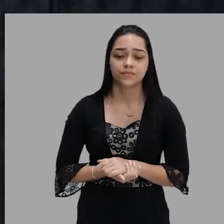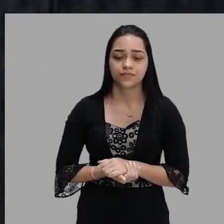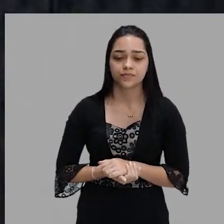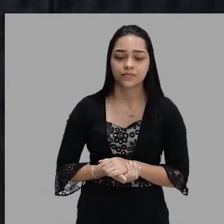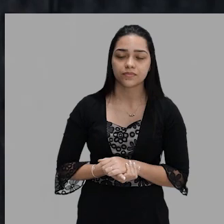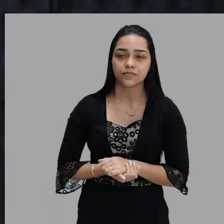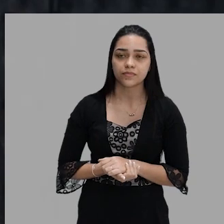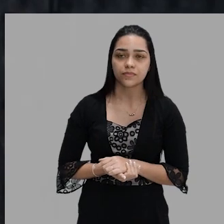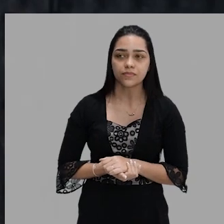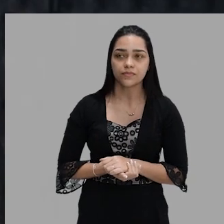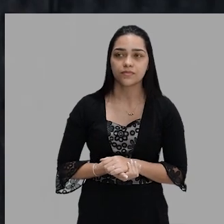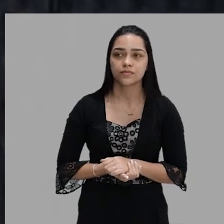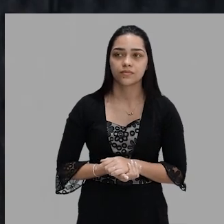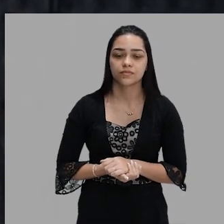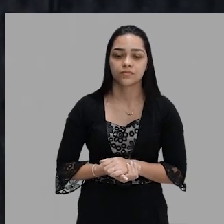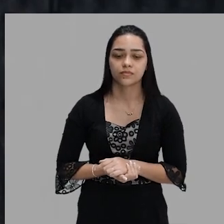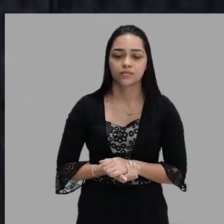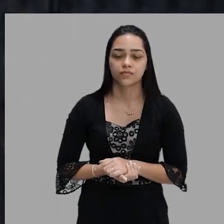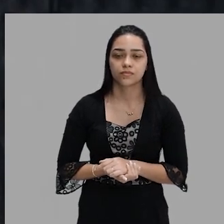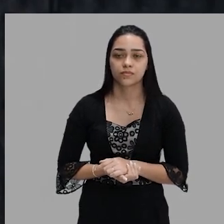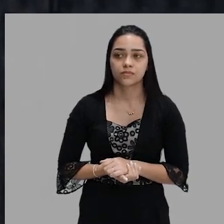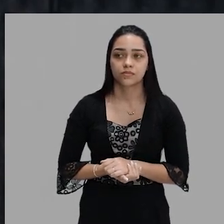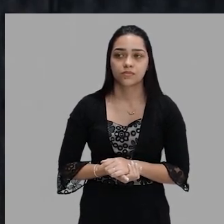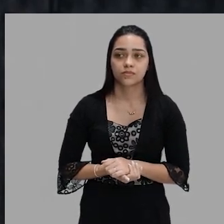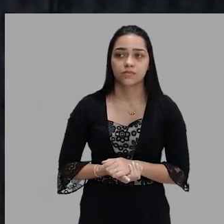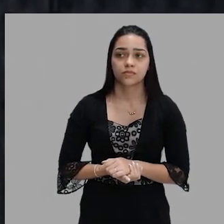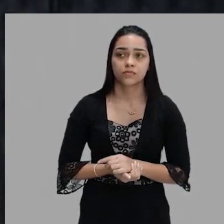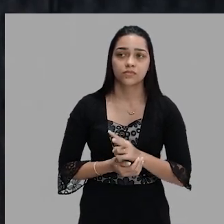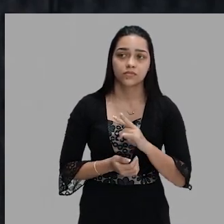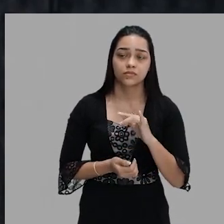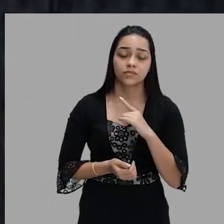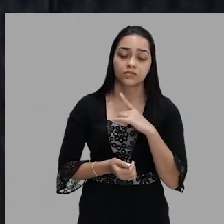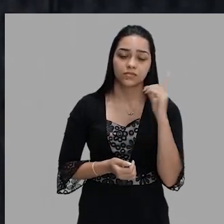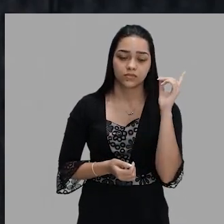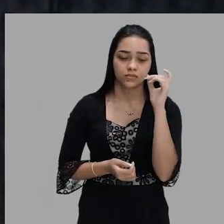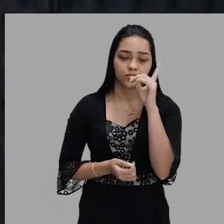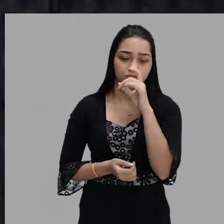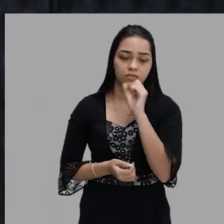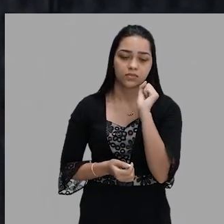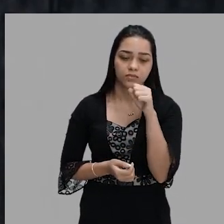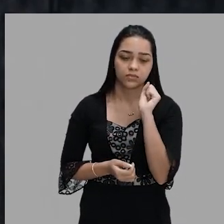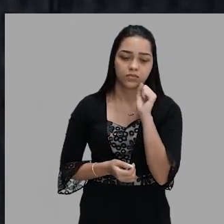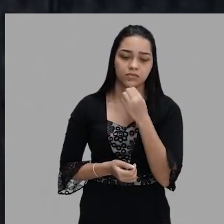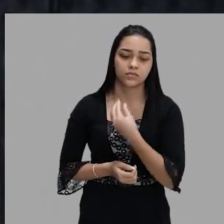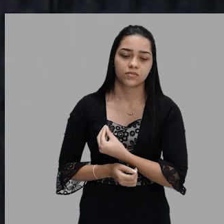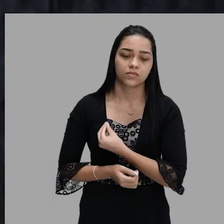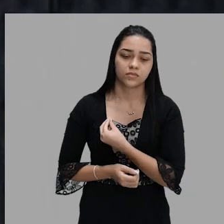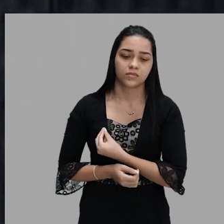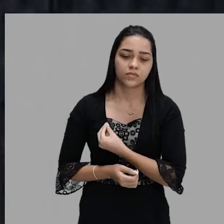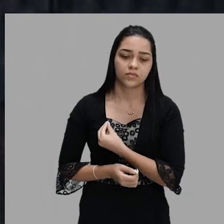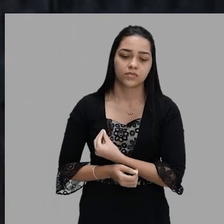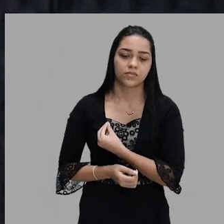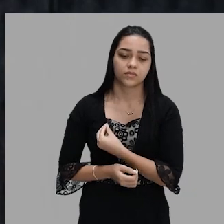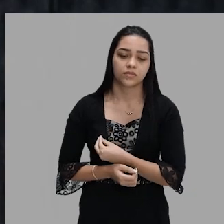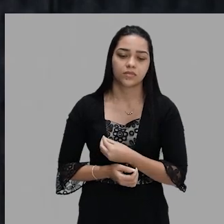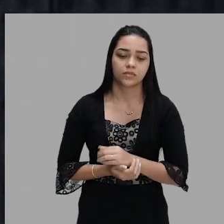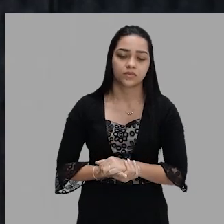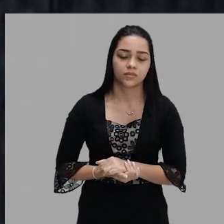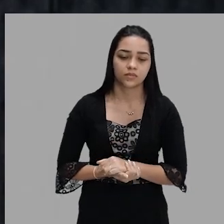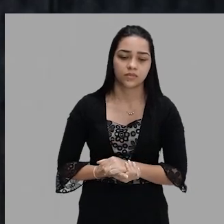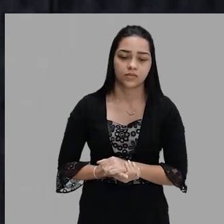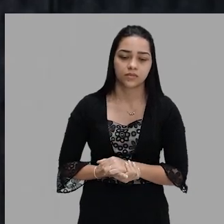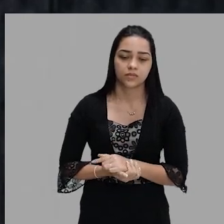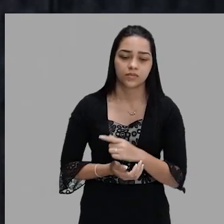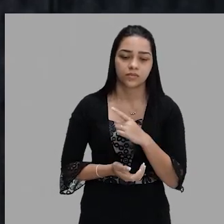defasados, vai ter a bainha de mielina destruída. Então, ele vai ter dificuldade, o indivíduo ele vai ter dificuldade de engolir, vai